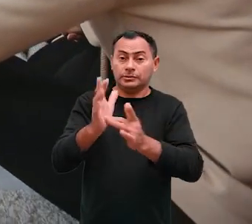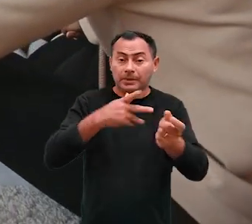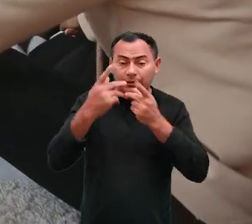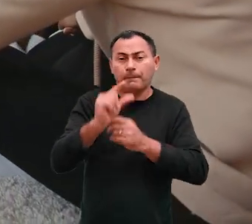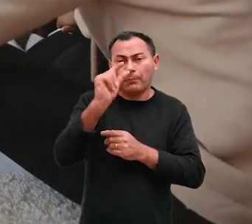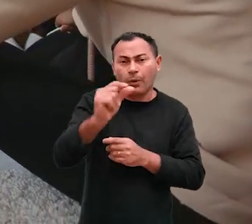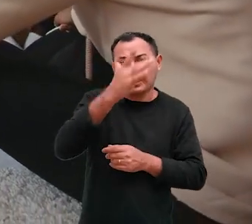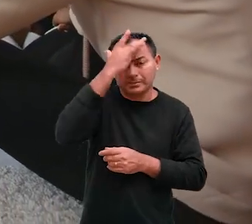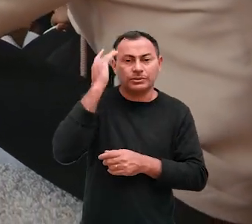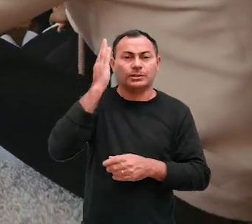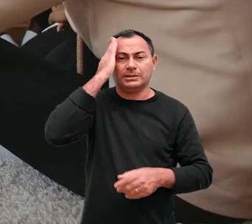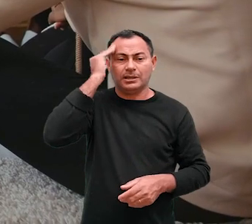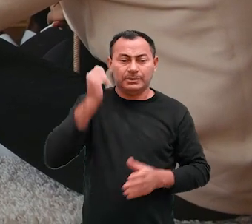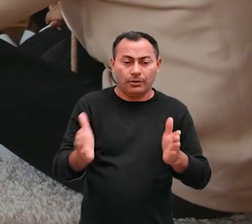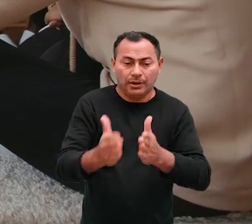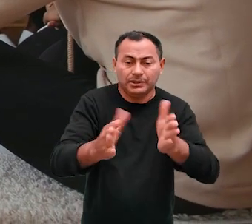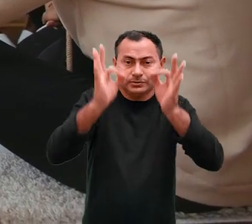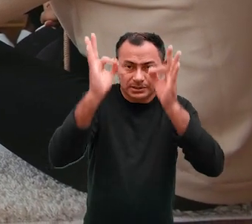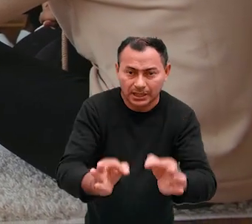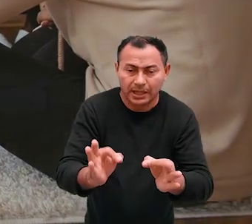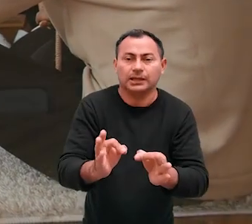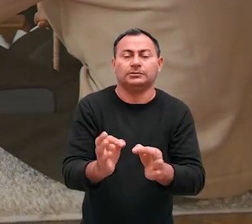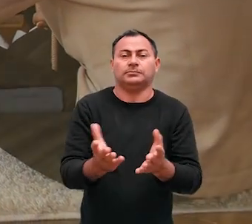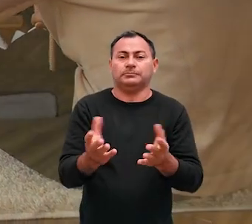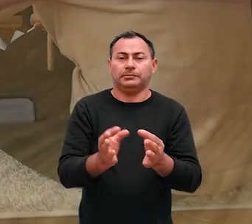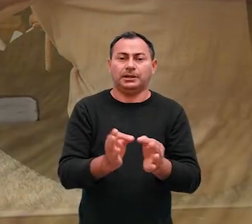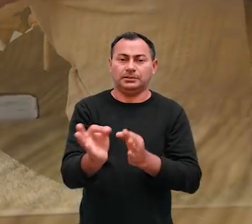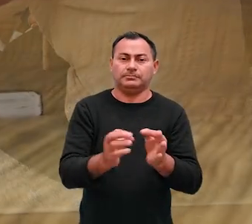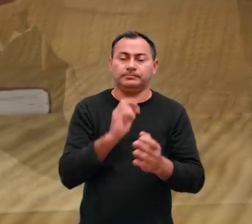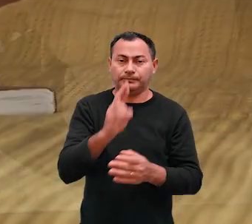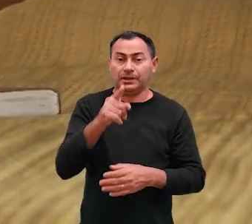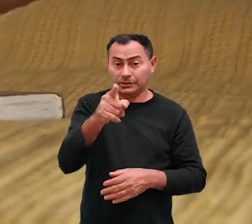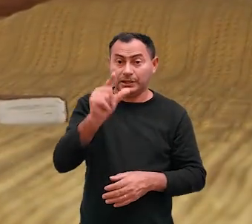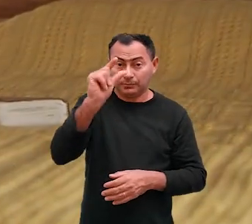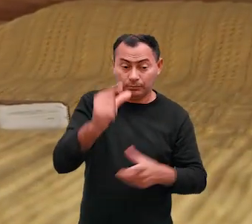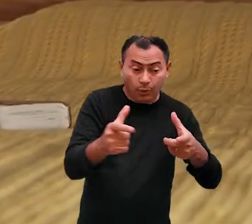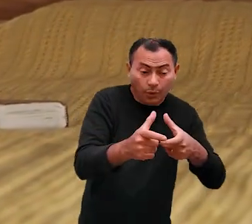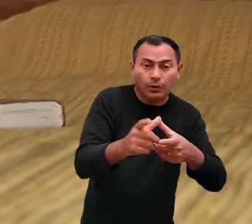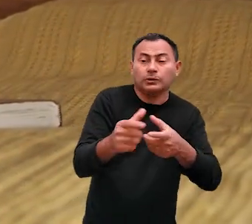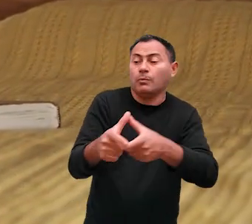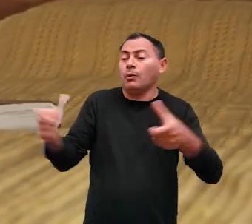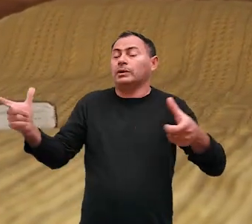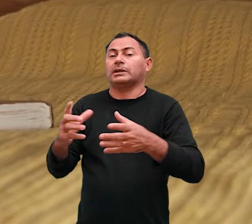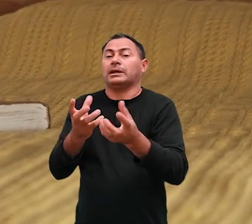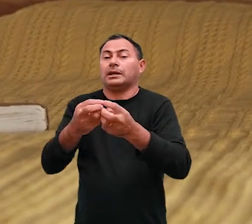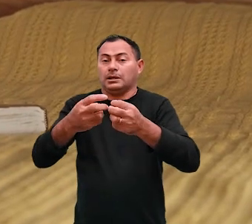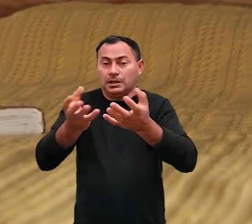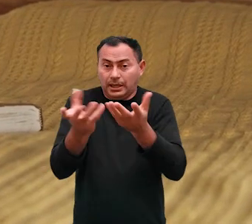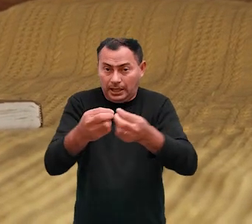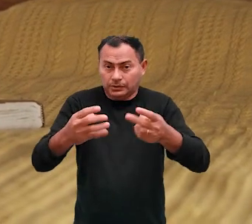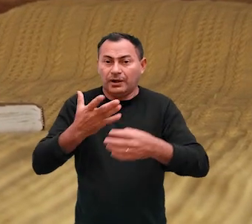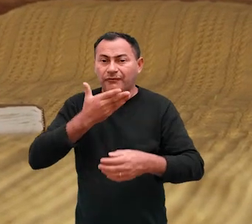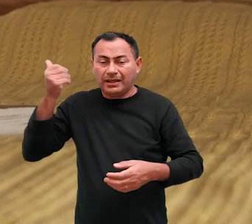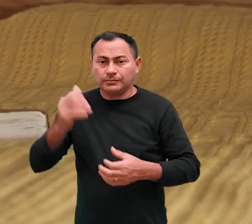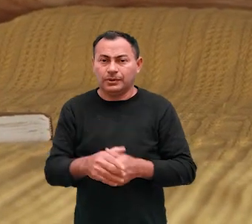diz que apenas poucos descobrem que este é o caminho para ser solução. Você é um dos poucos ou um dos muitos?